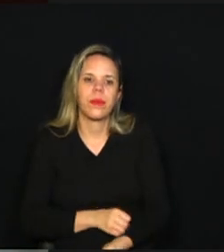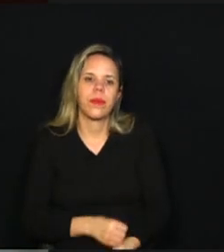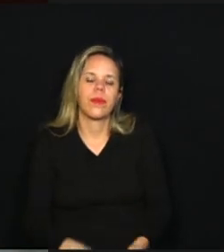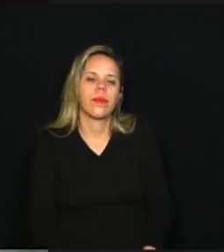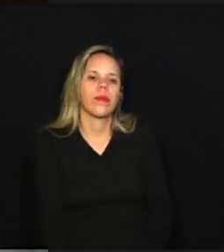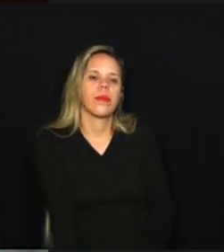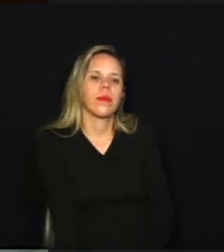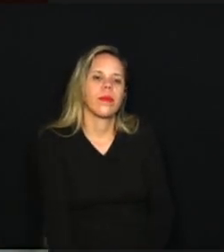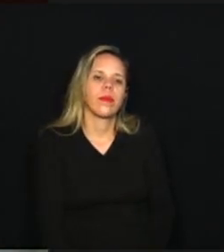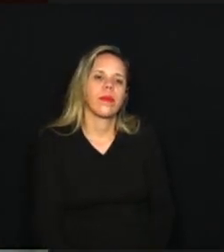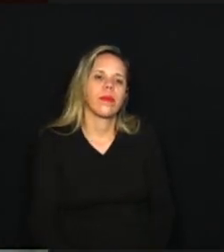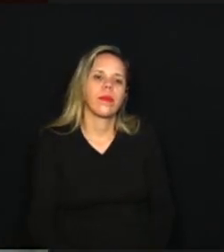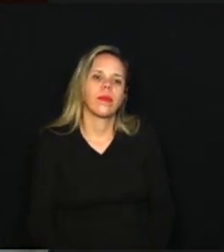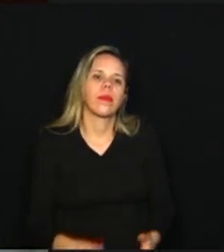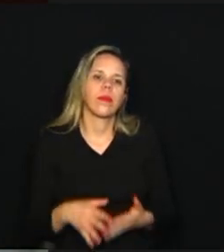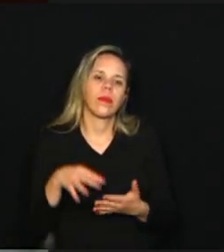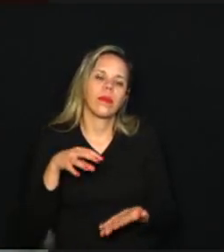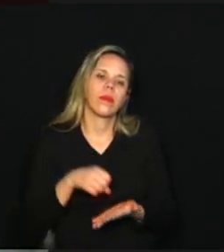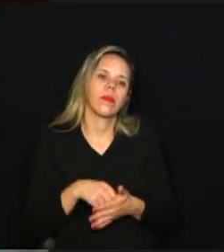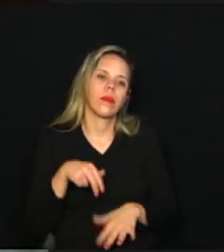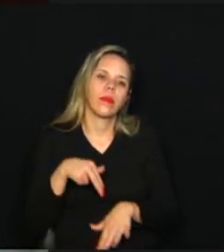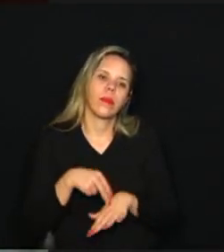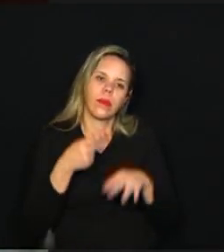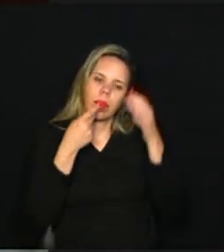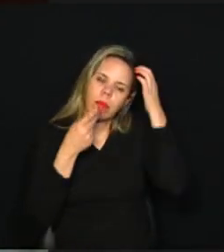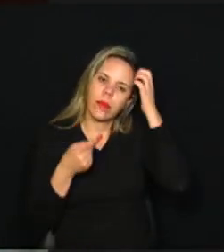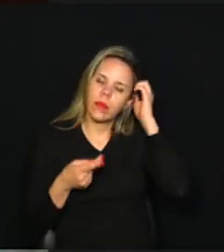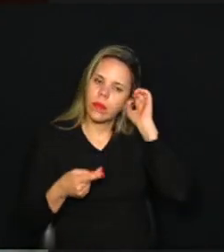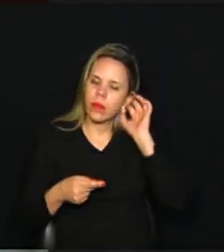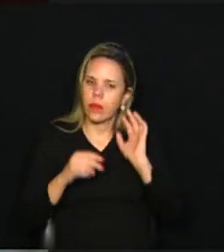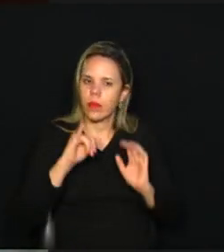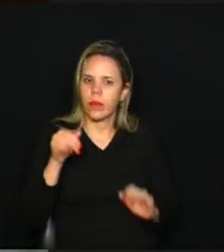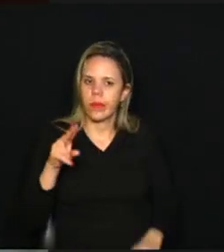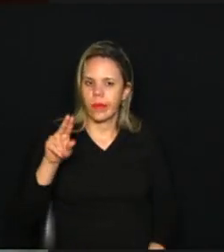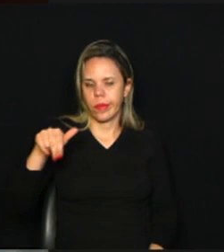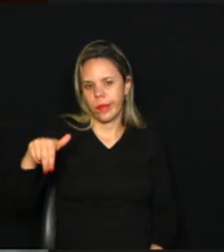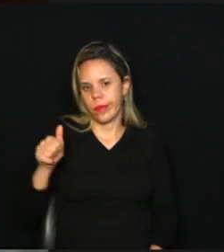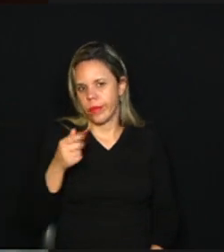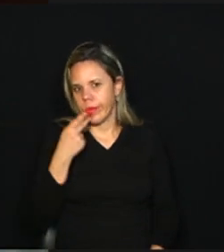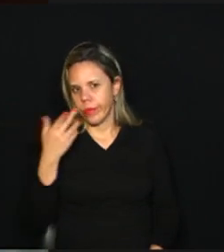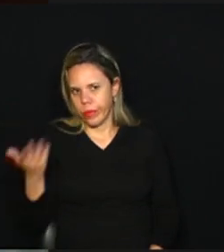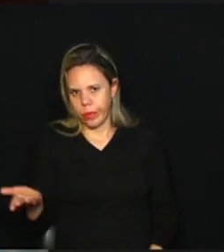Eu pedi inscrição para mais ou menos trazer isso que a Juliana um pouco trouxe.